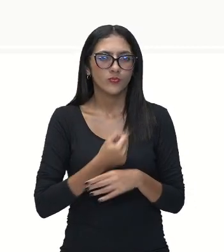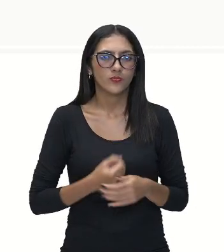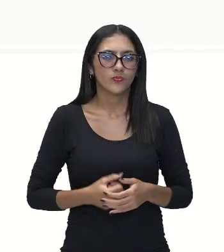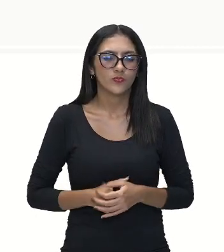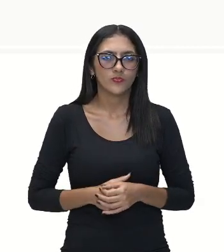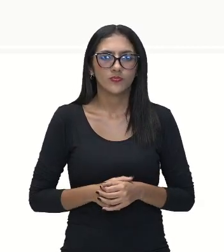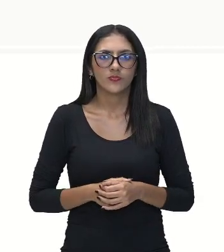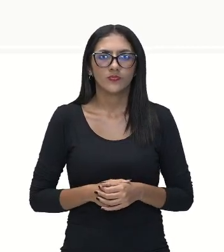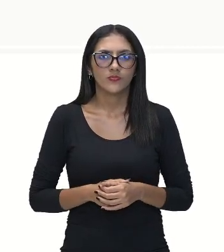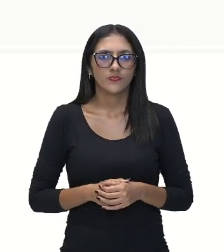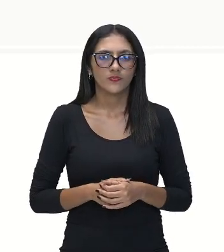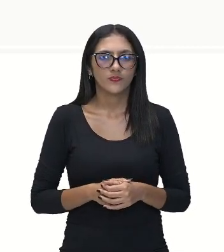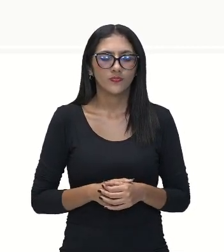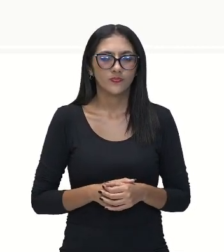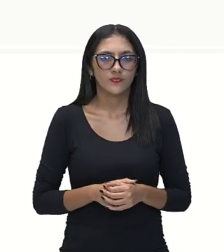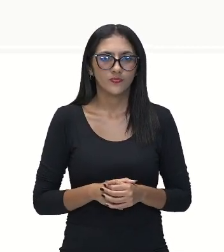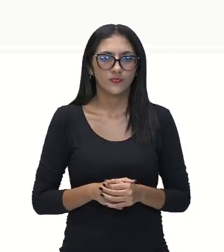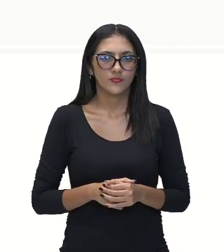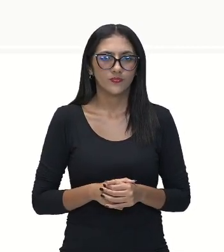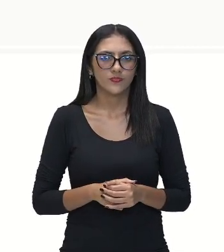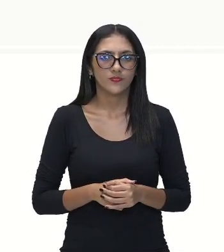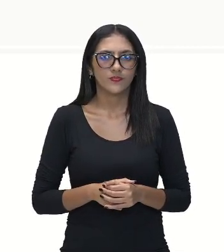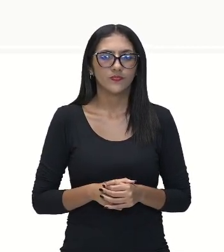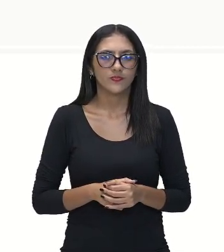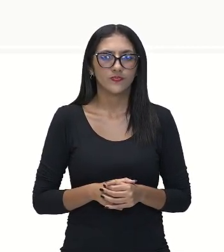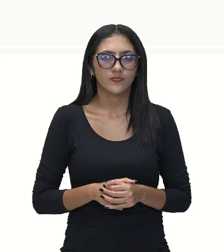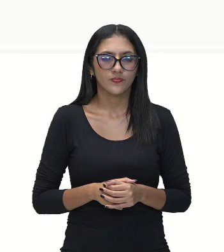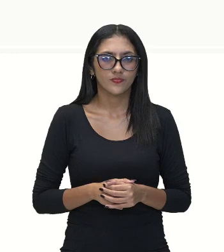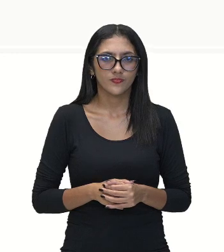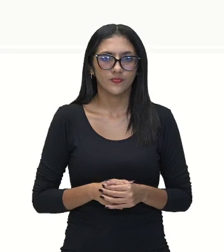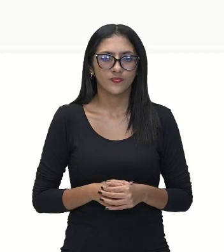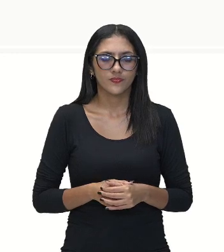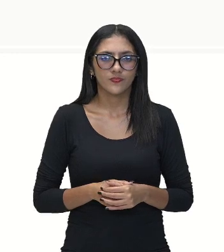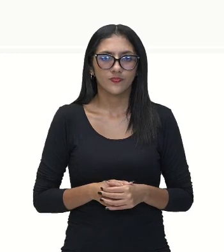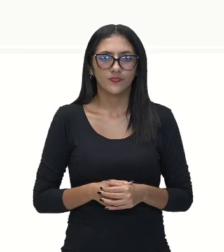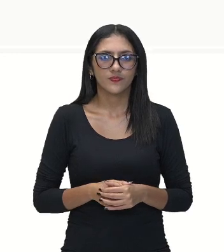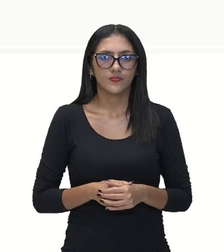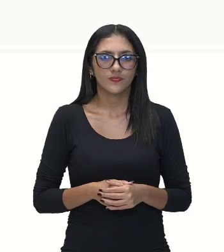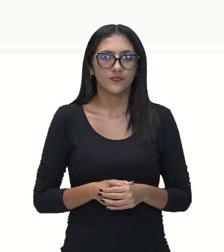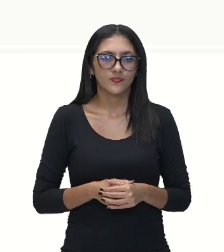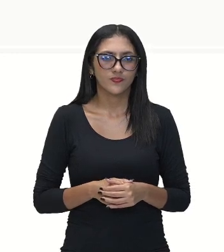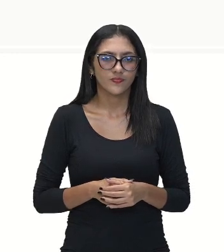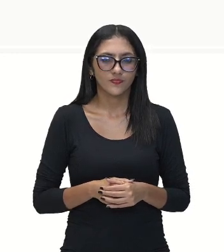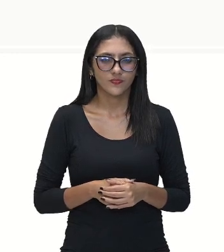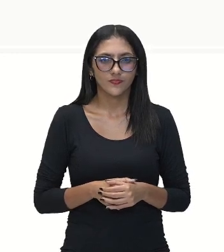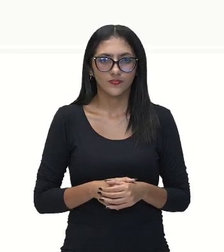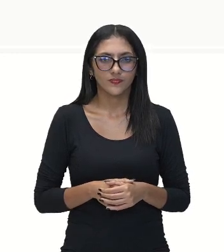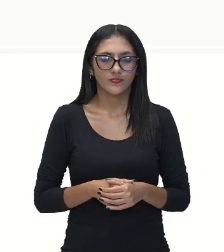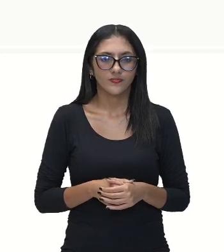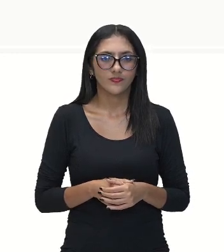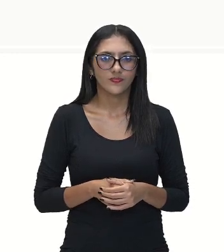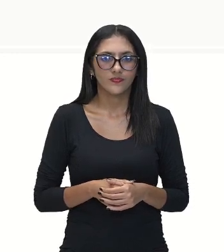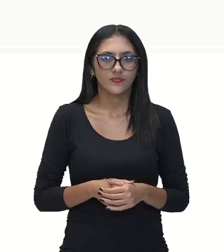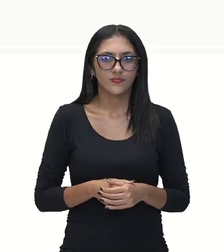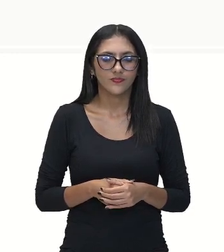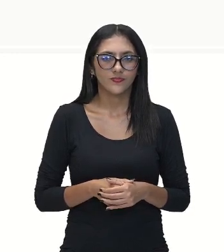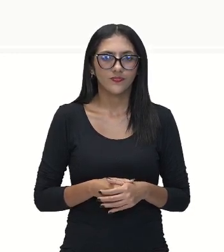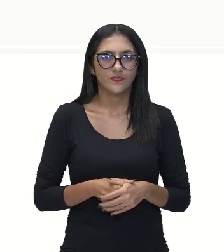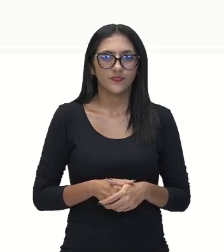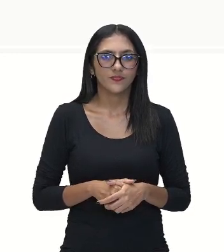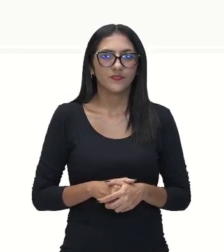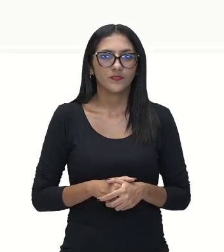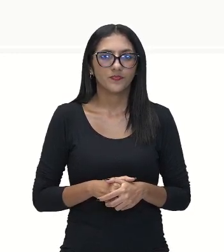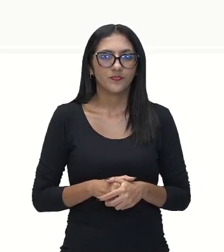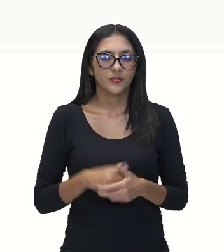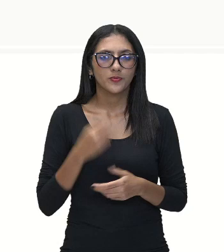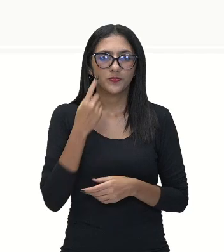você vai apagar o apagar isso aqui e vamos lá esse